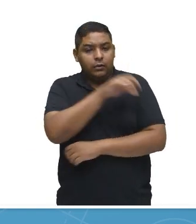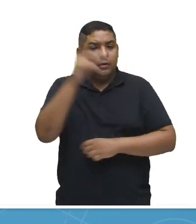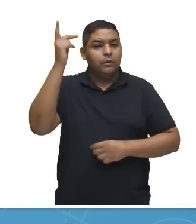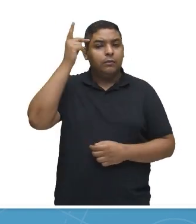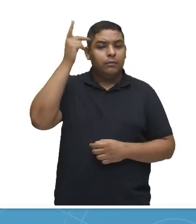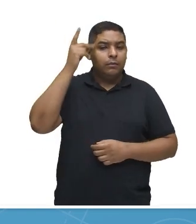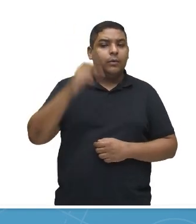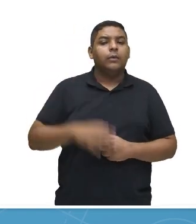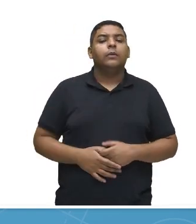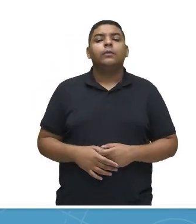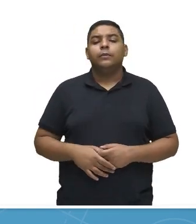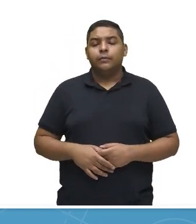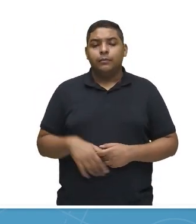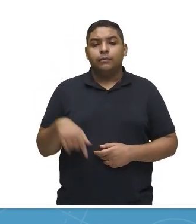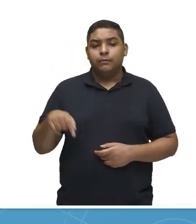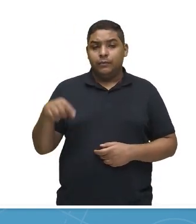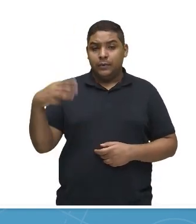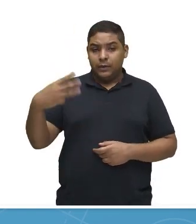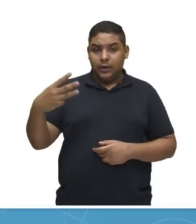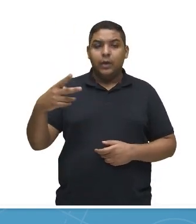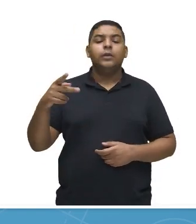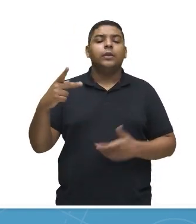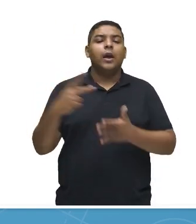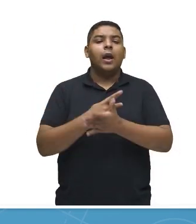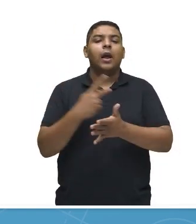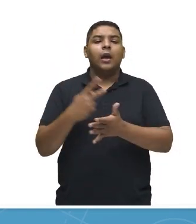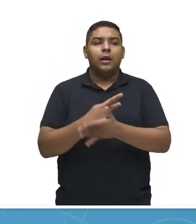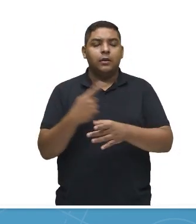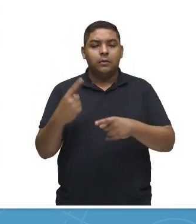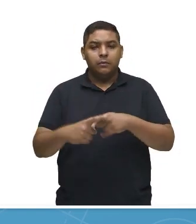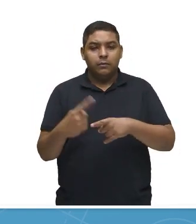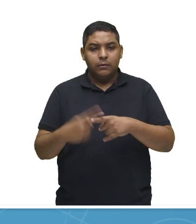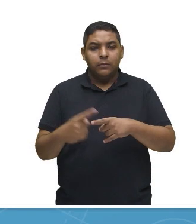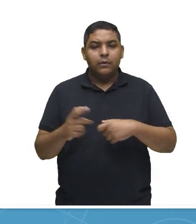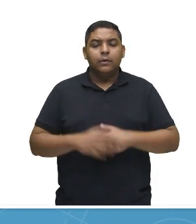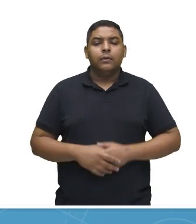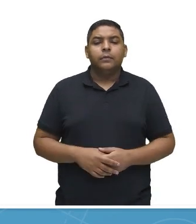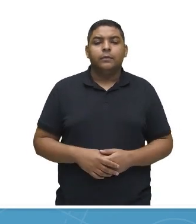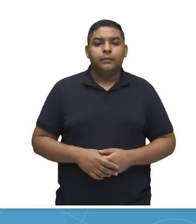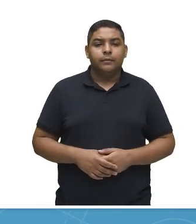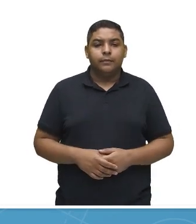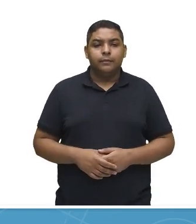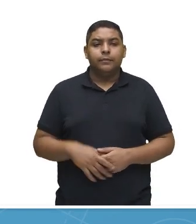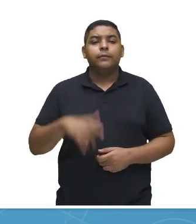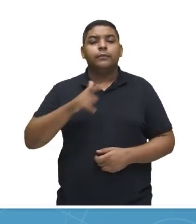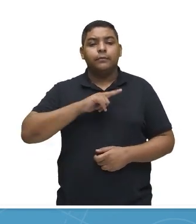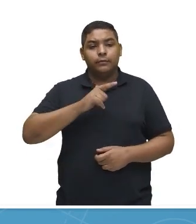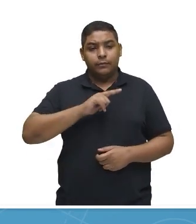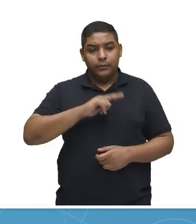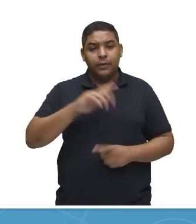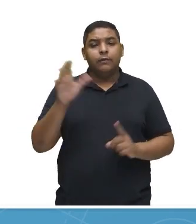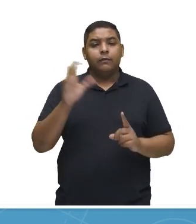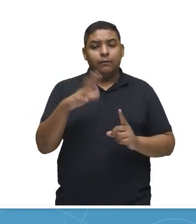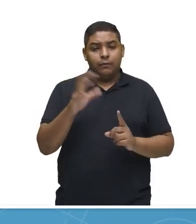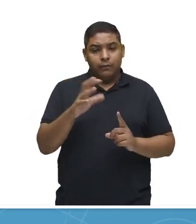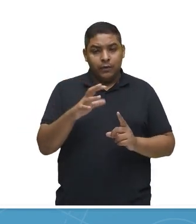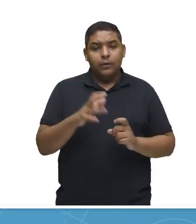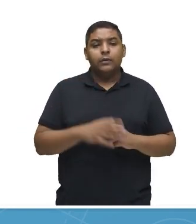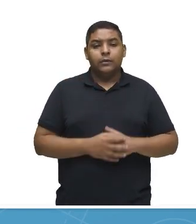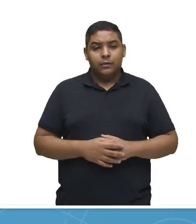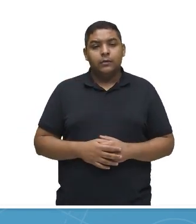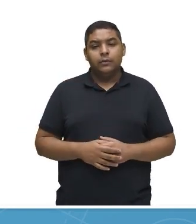porque as cidades globais exercem direta ou indiretamente influência tanto nas metrópoles nacionais quanto